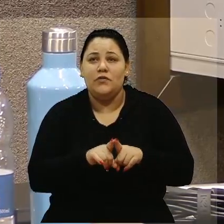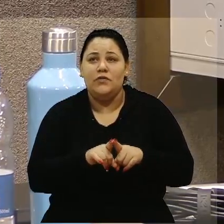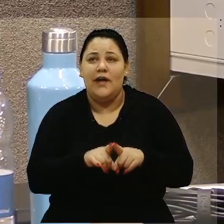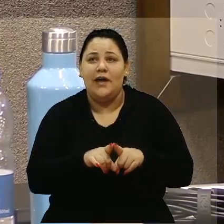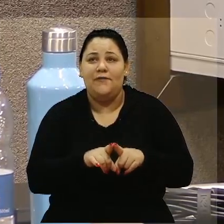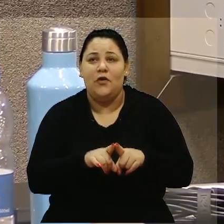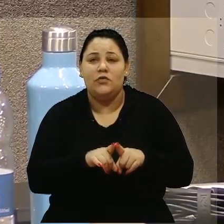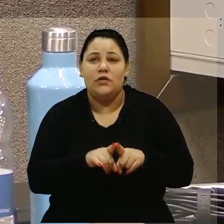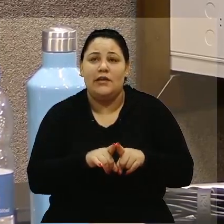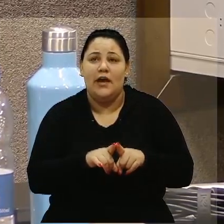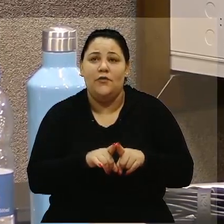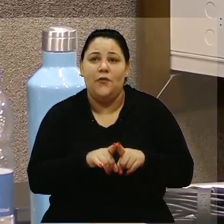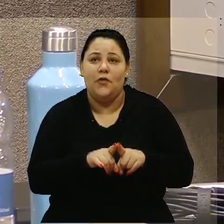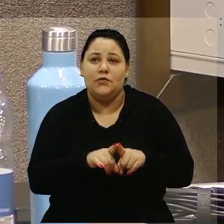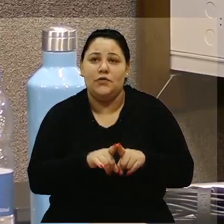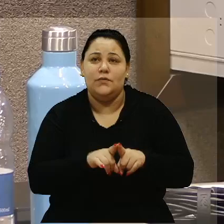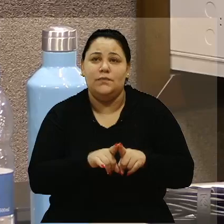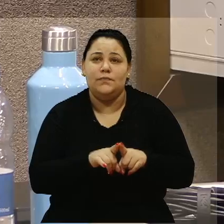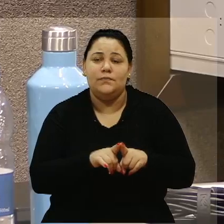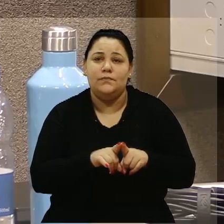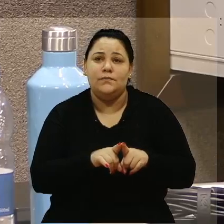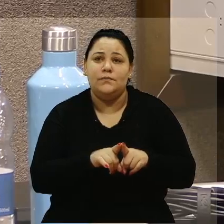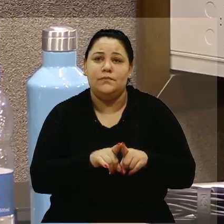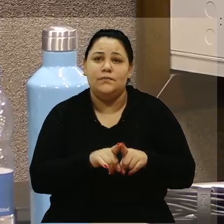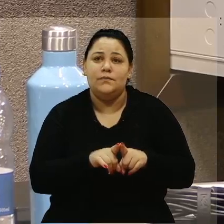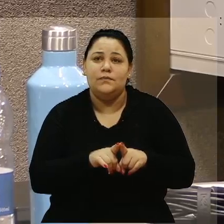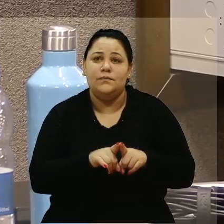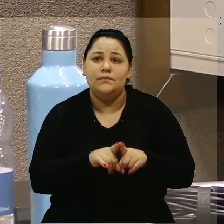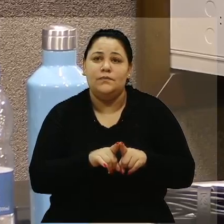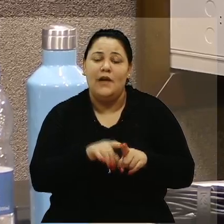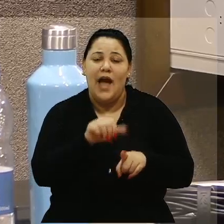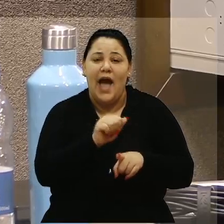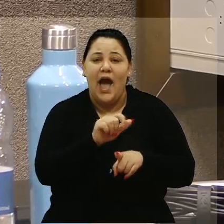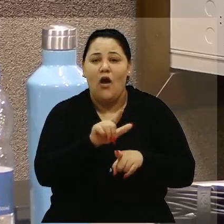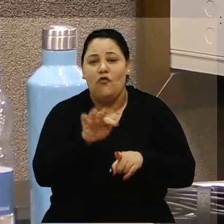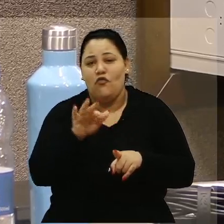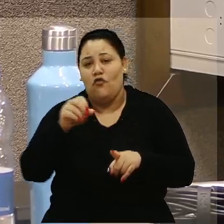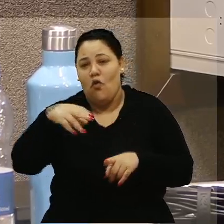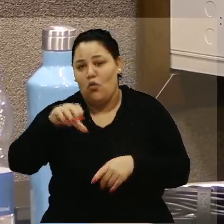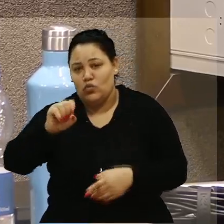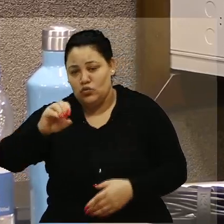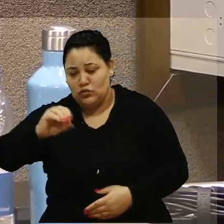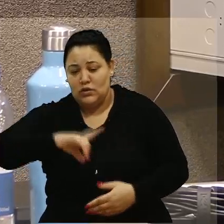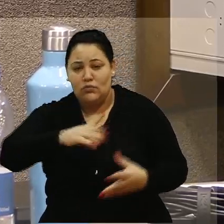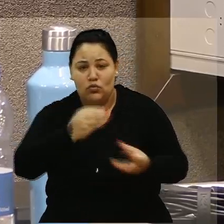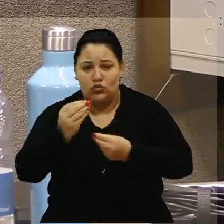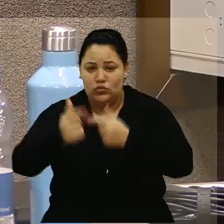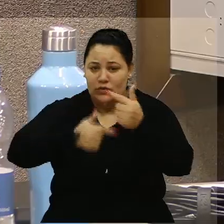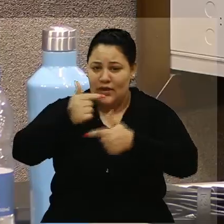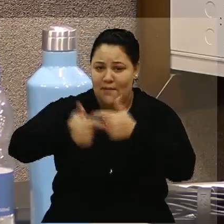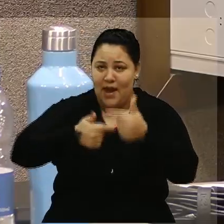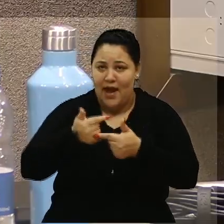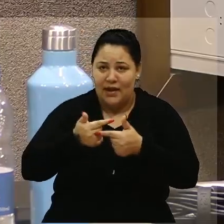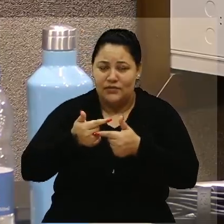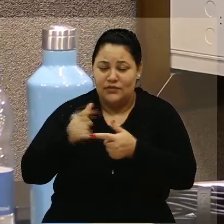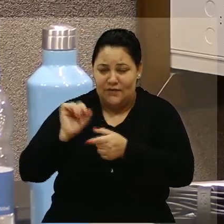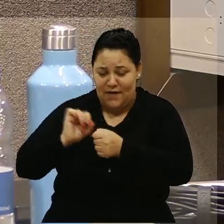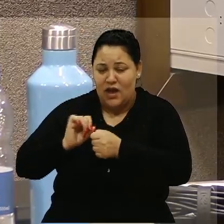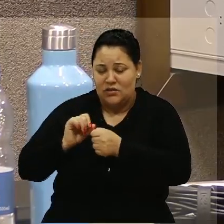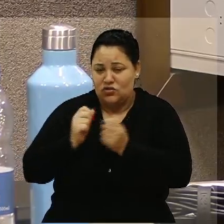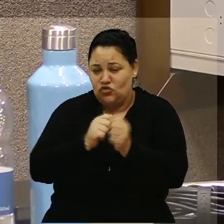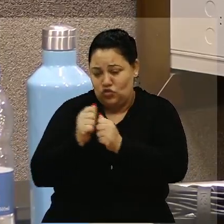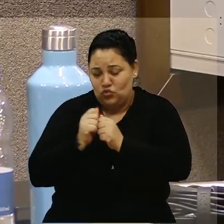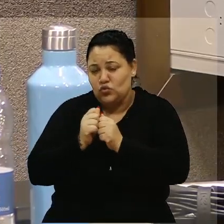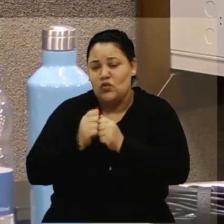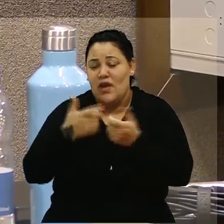serviço, Alfonso Vilimbrim, perdão, tem grandes serviços prestados. Eu acho que ele foi muito... Todos que estávamos aqui na